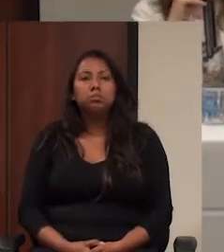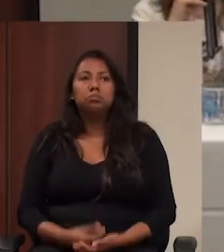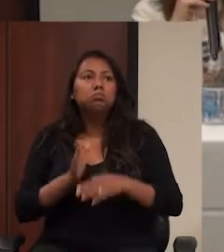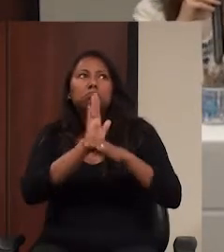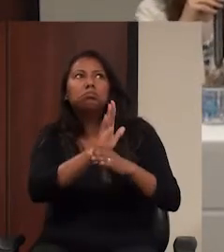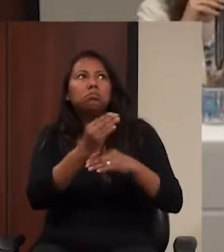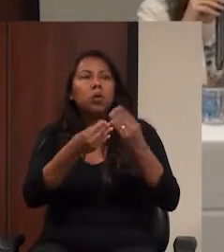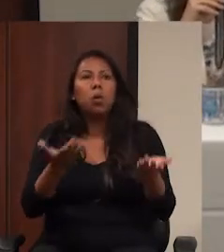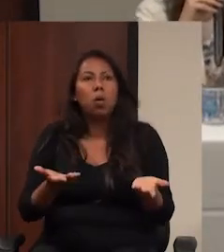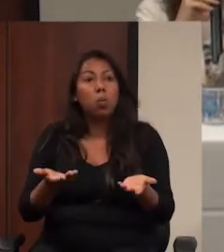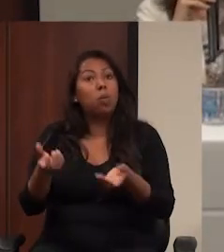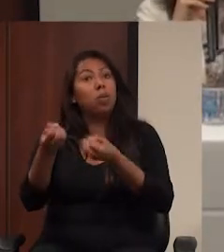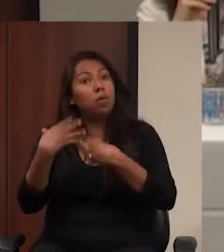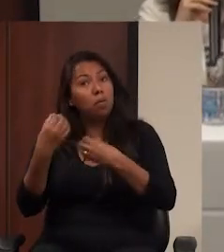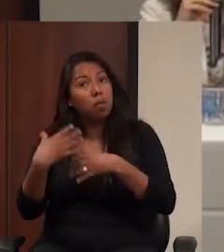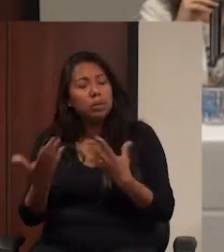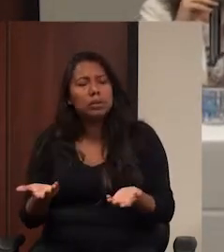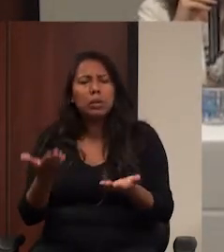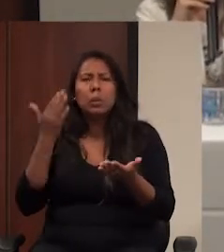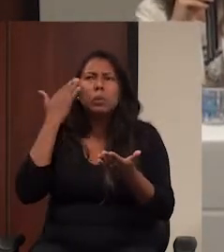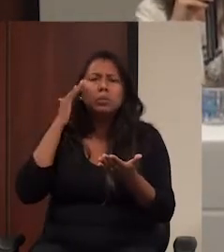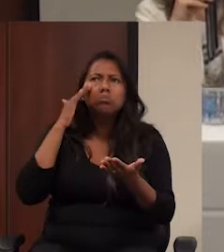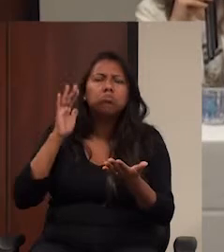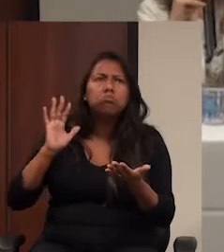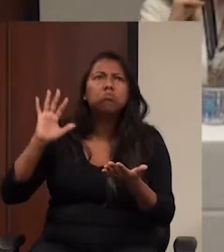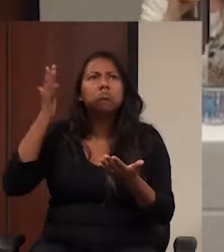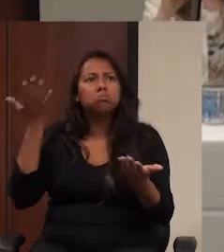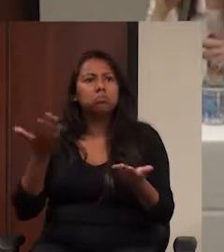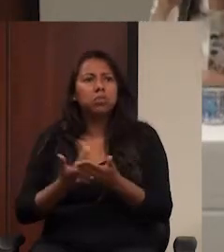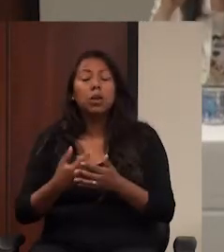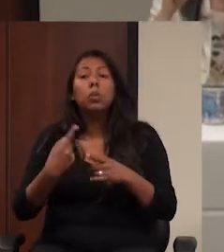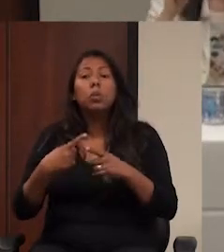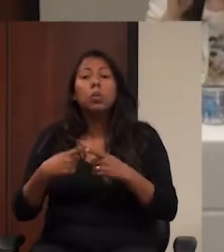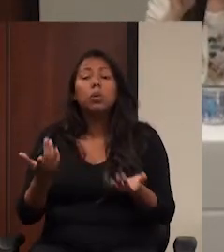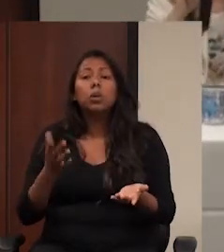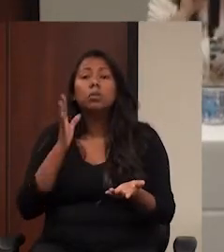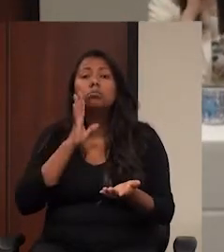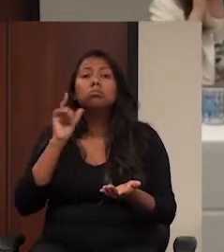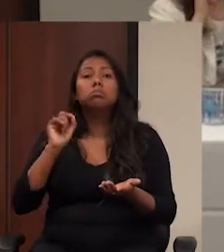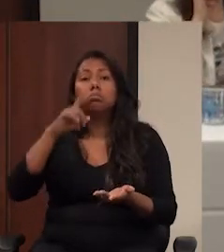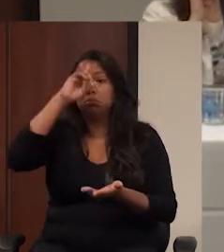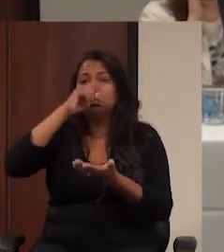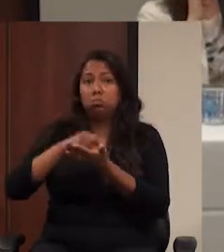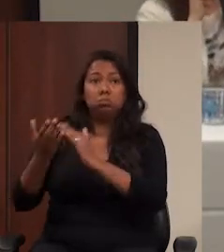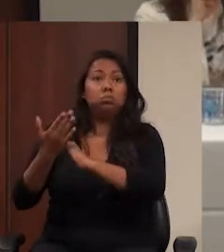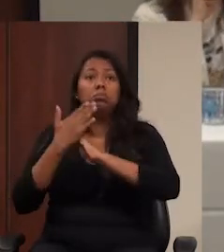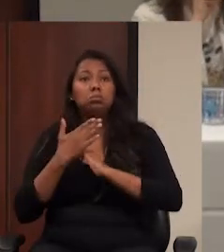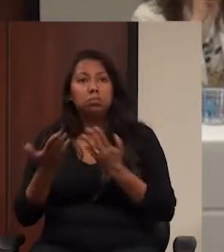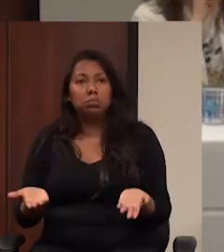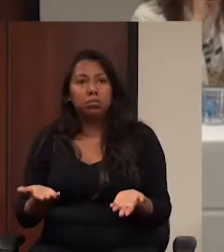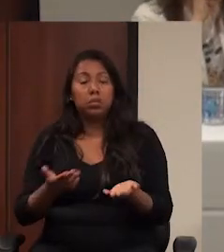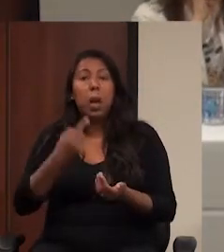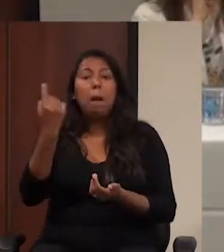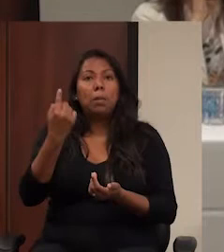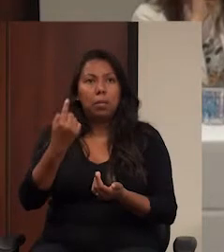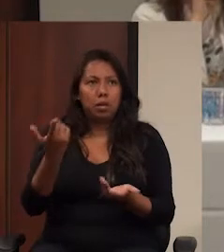quê? Obter informação, entender a situação. Porque acho que tem uma coisa interessante da tomada de decisão apoiada, que no primeiro momento, quando a